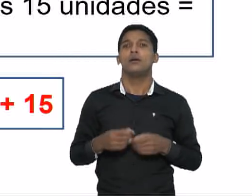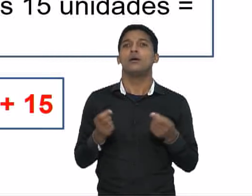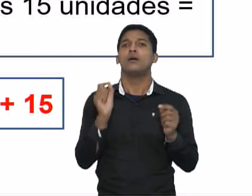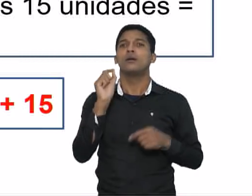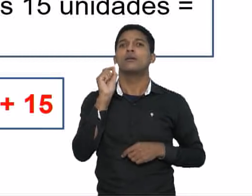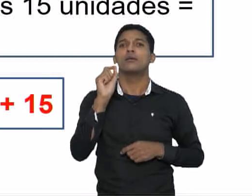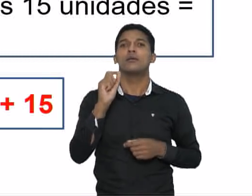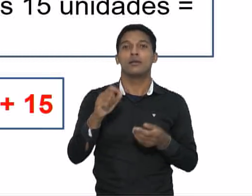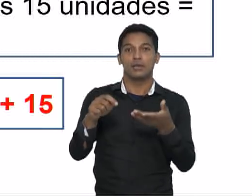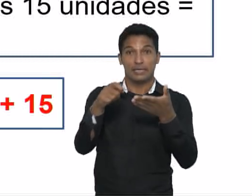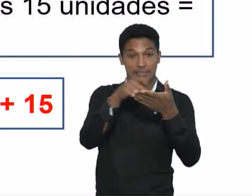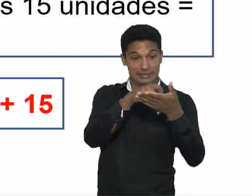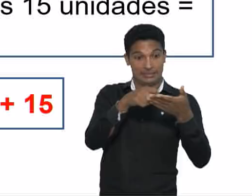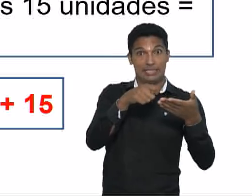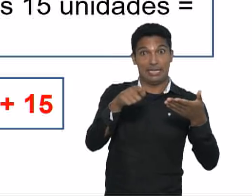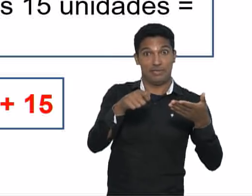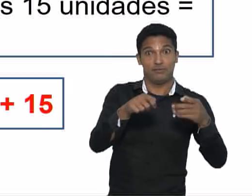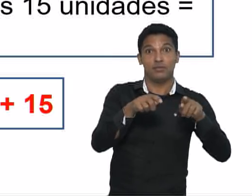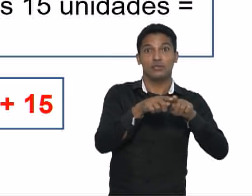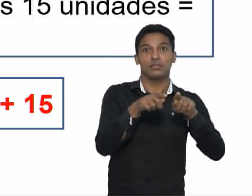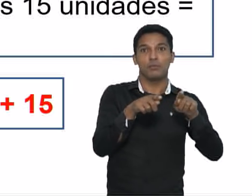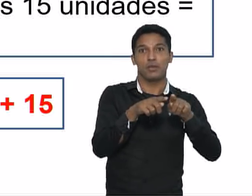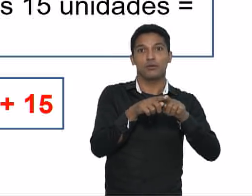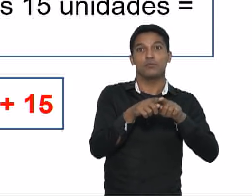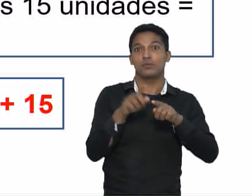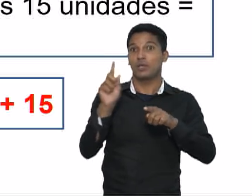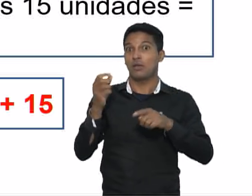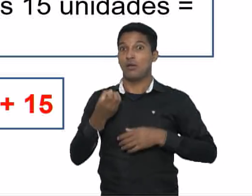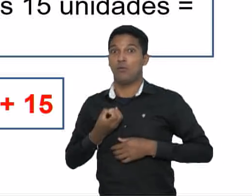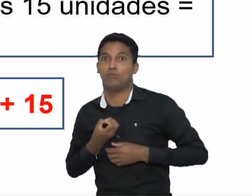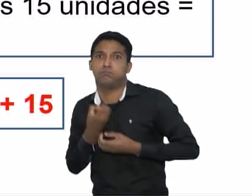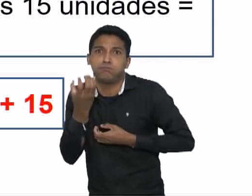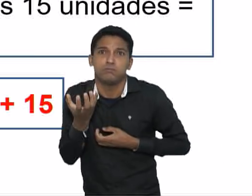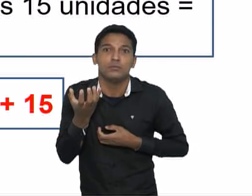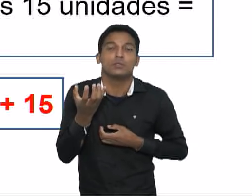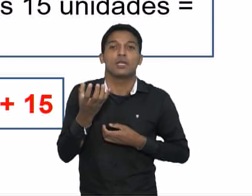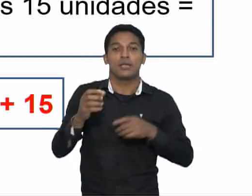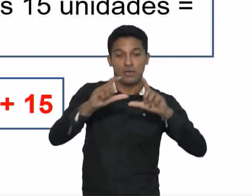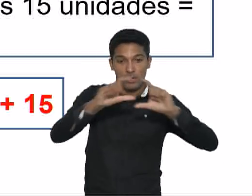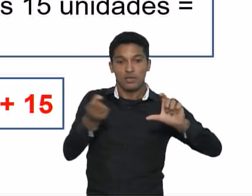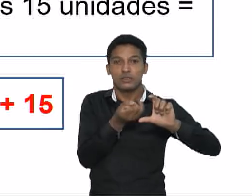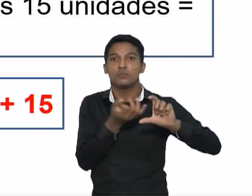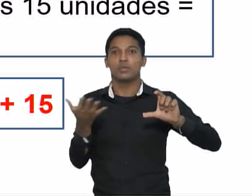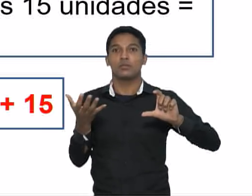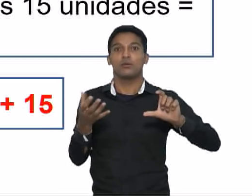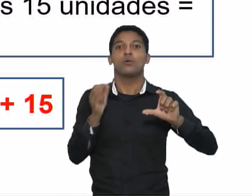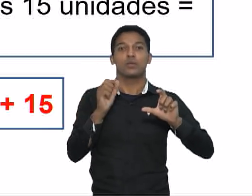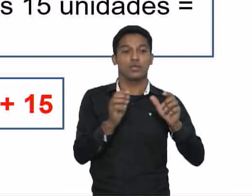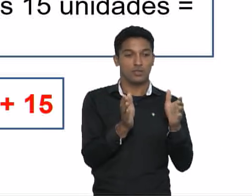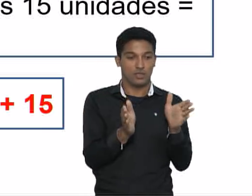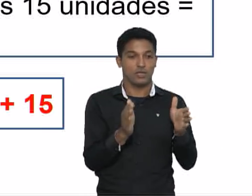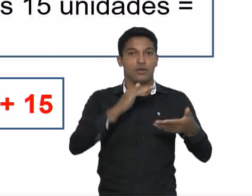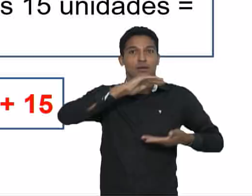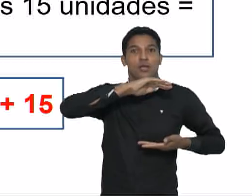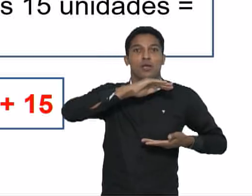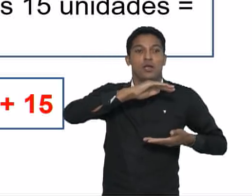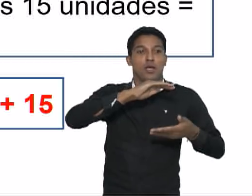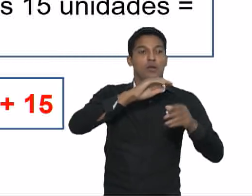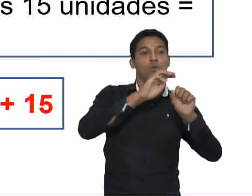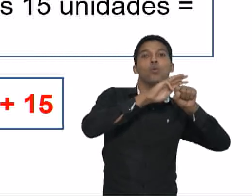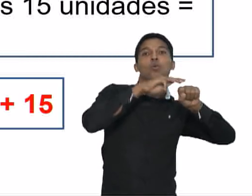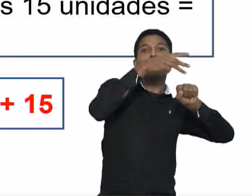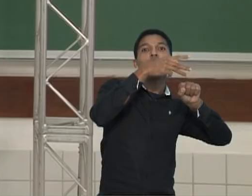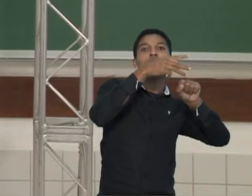e desenvolva a expressão que representa o cubo da soma de dois números mais 15. Então,